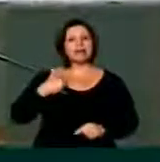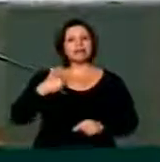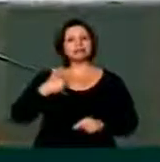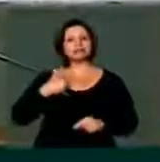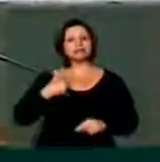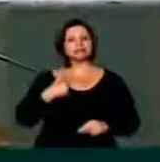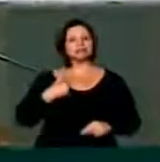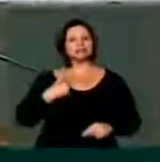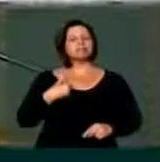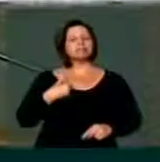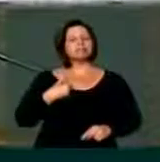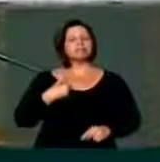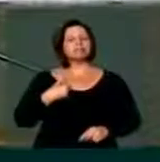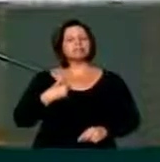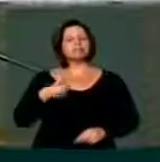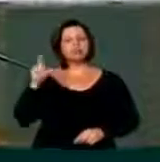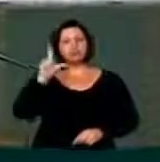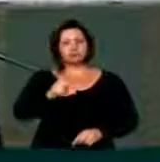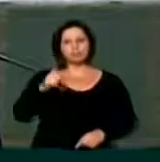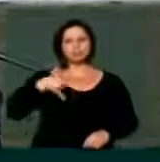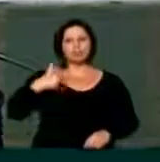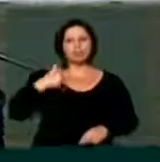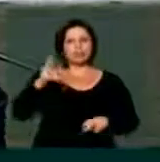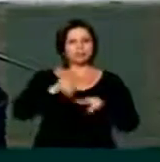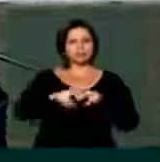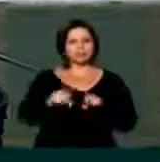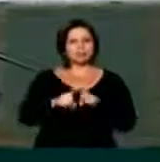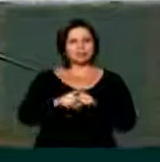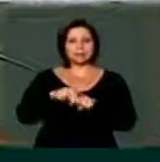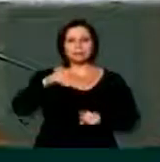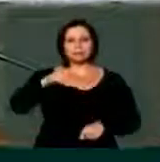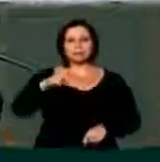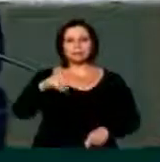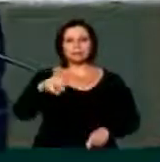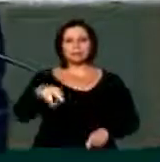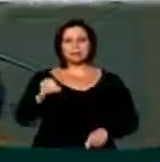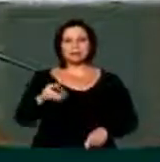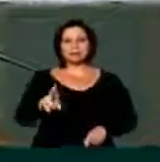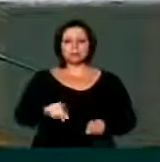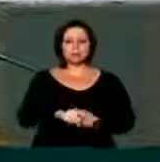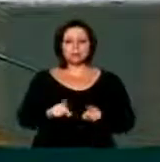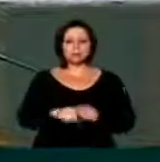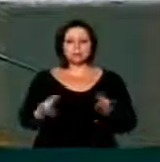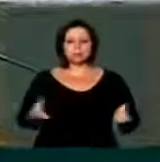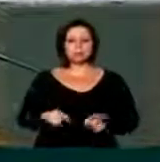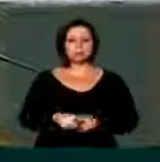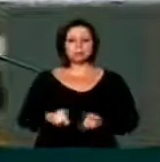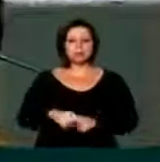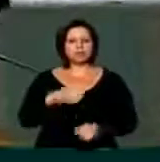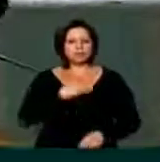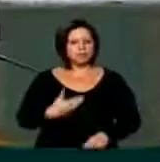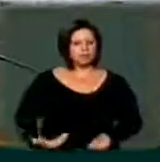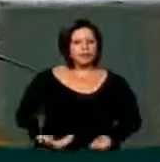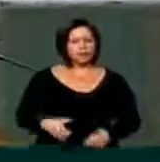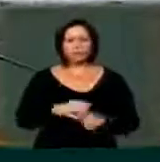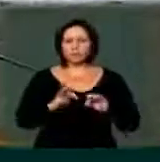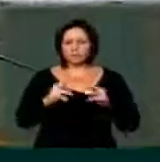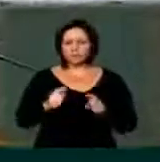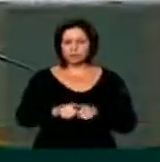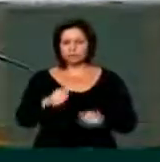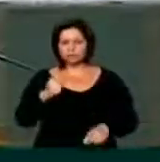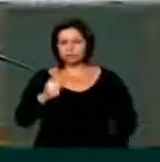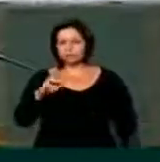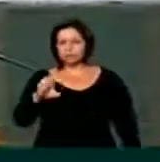penal, trabalhada por tantos candidatos a deputado, e a governador e a presidente da República, caso do senhor